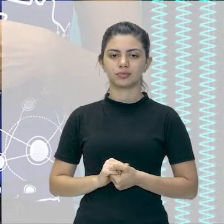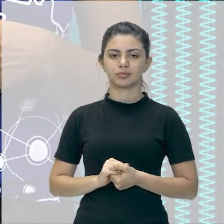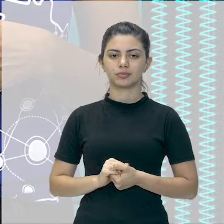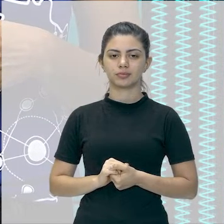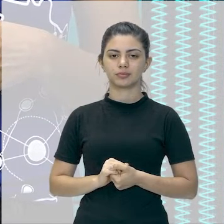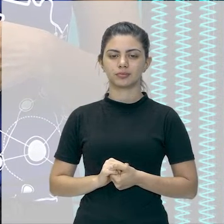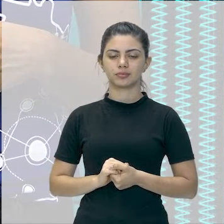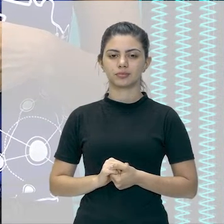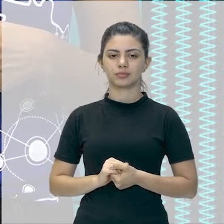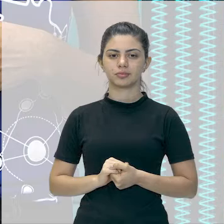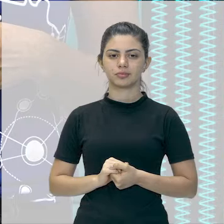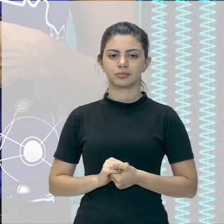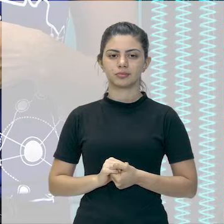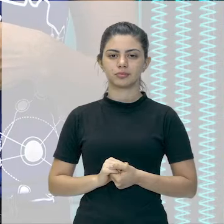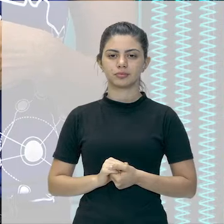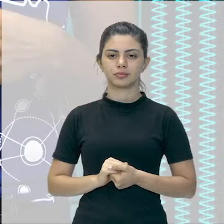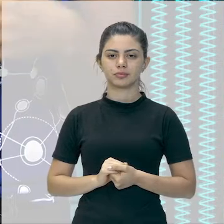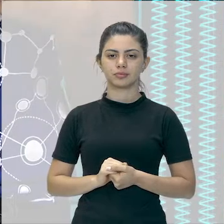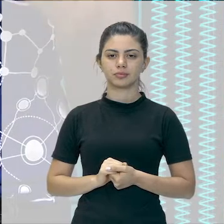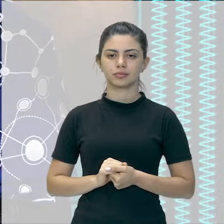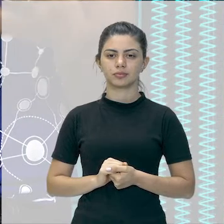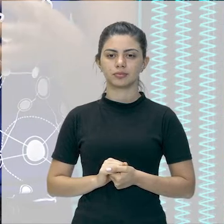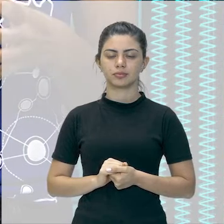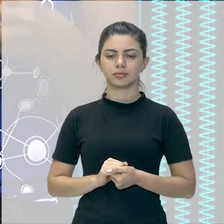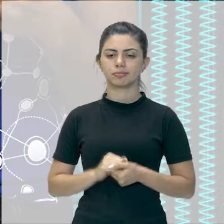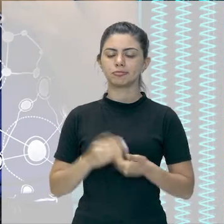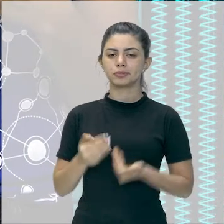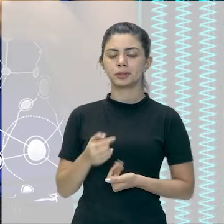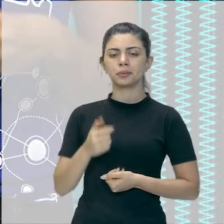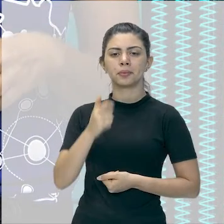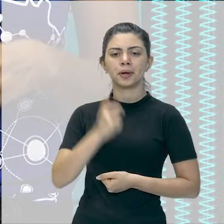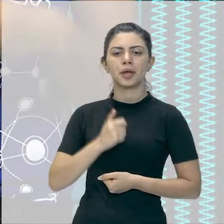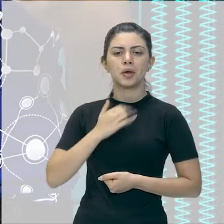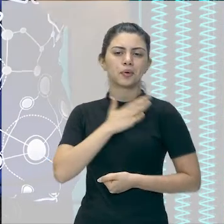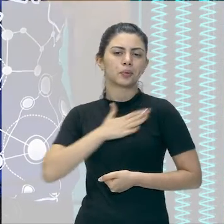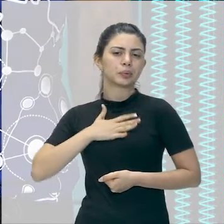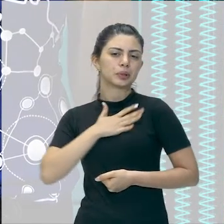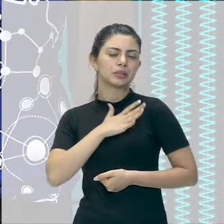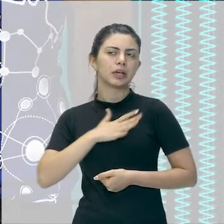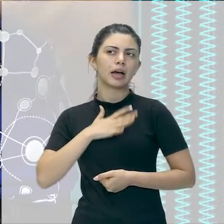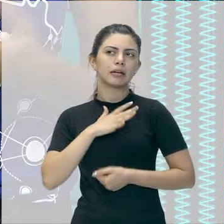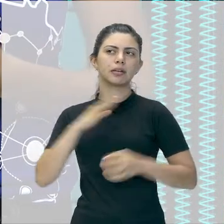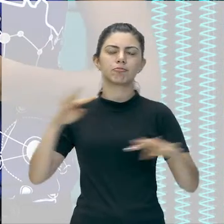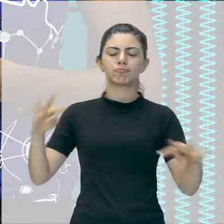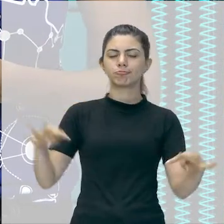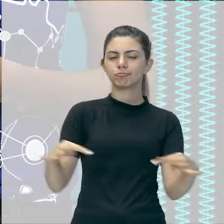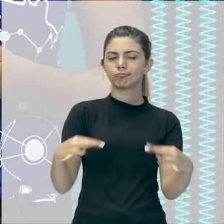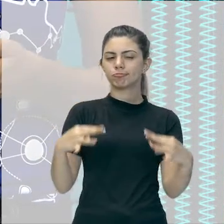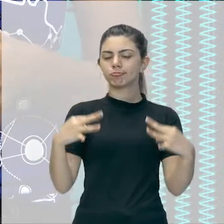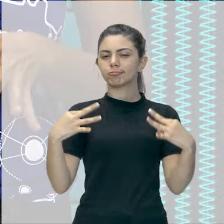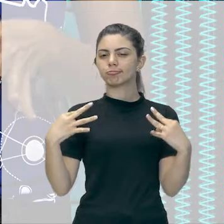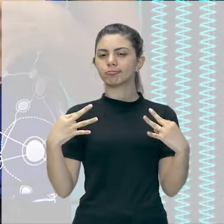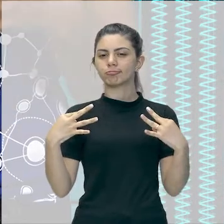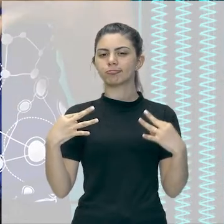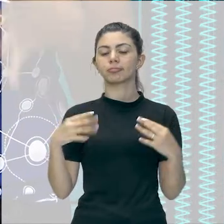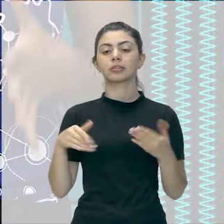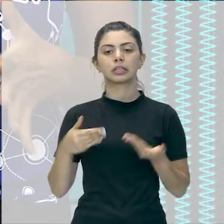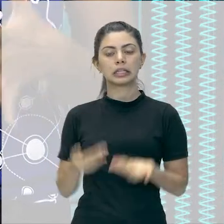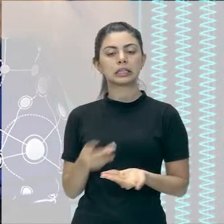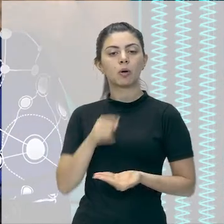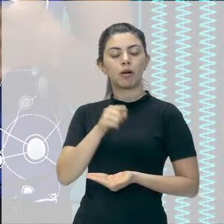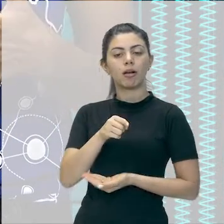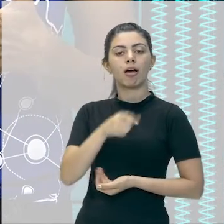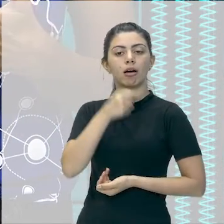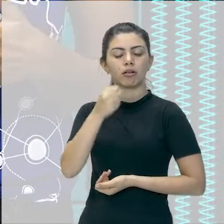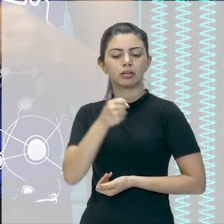be something that set me apart. Eu gostaria, né, de algo que me destacasse, ok? Então, ela já foi